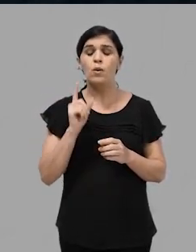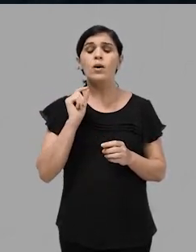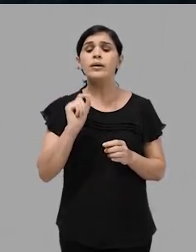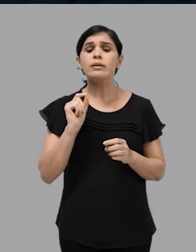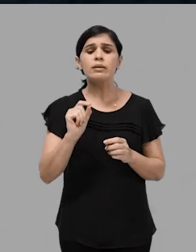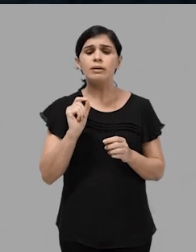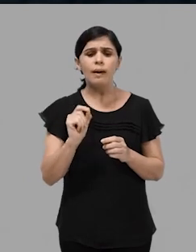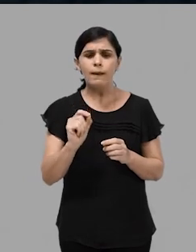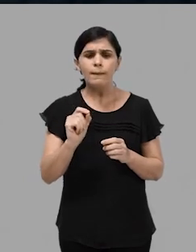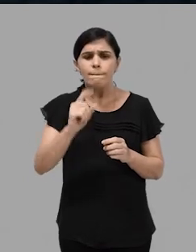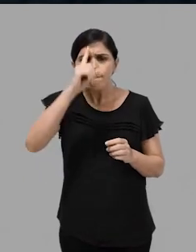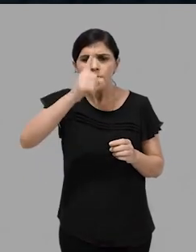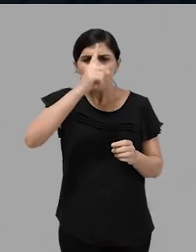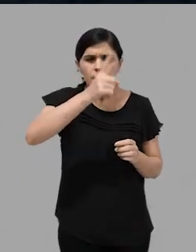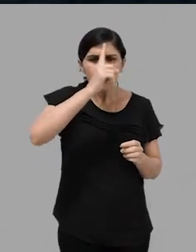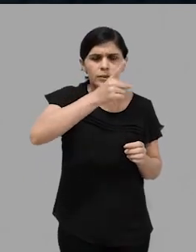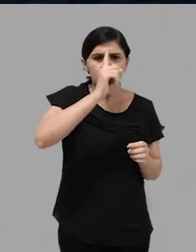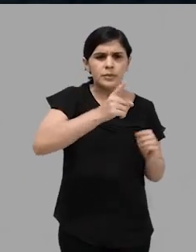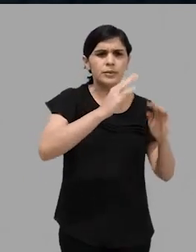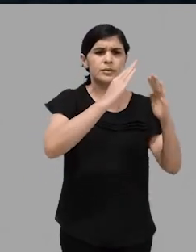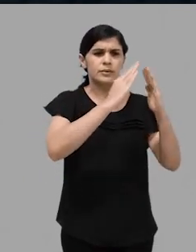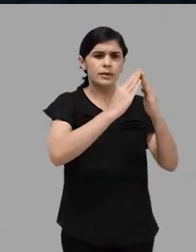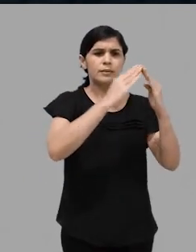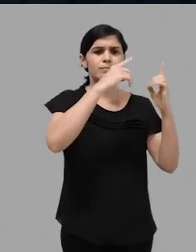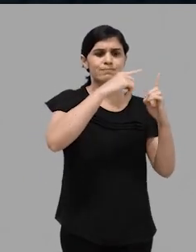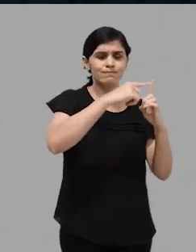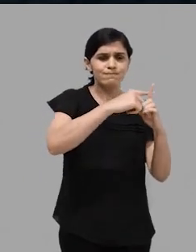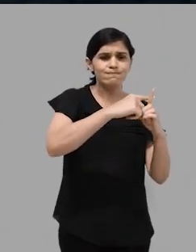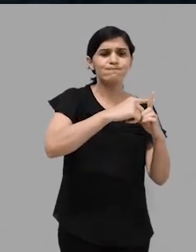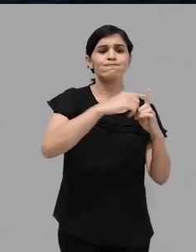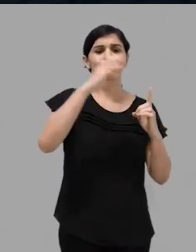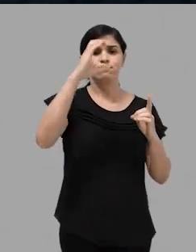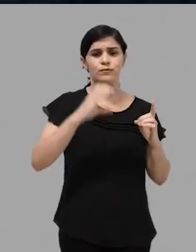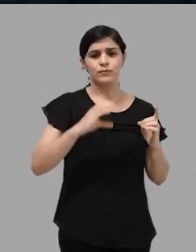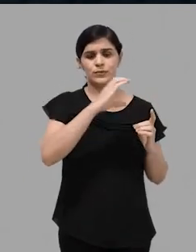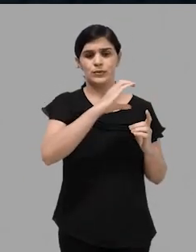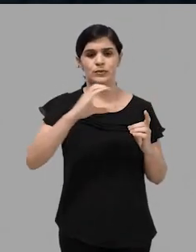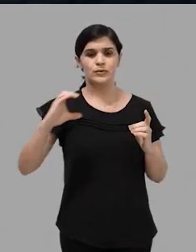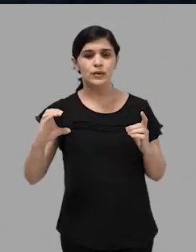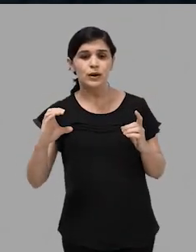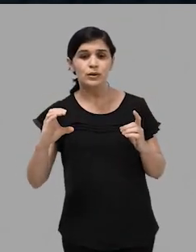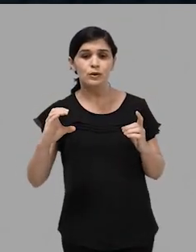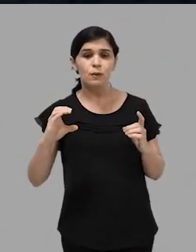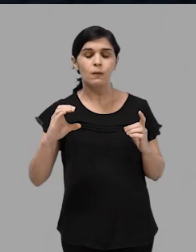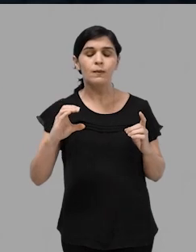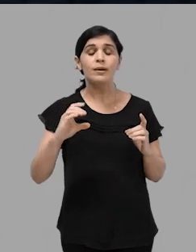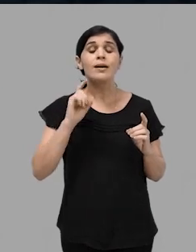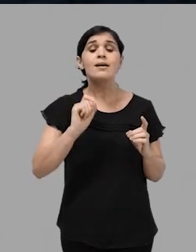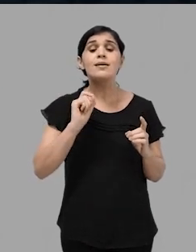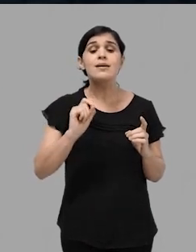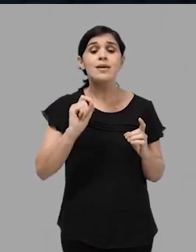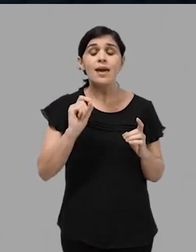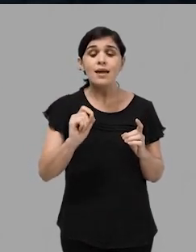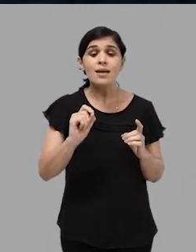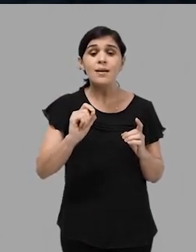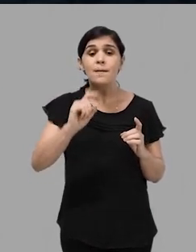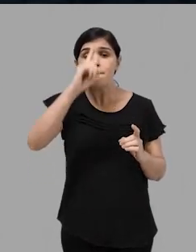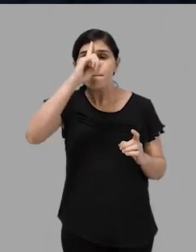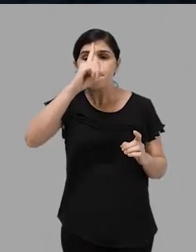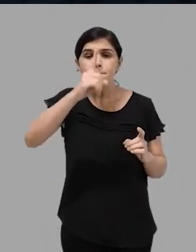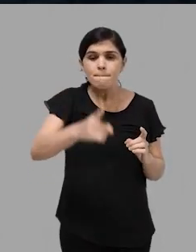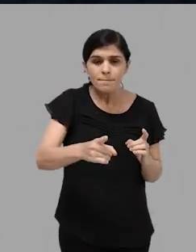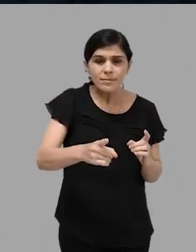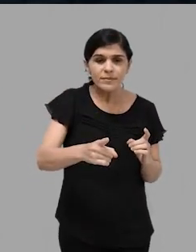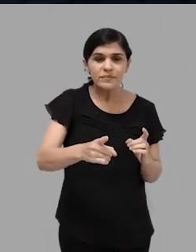igreja, religião. Religião, Deus. Deus teocêntrico. Então, já fica claro que no trovadorismo, nessa época